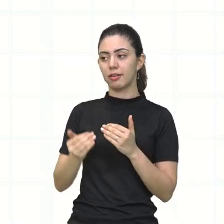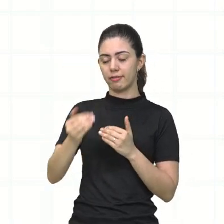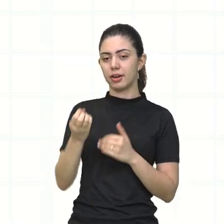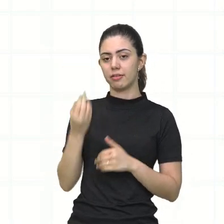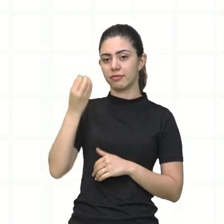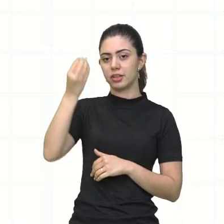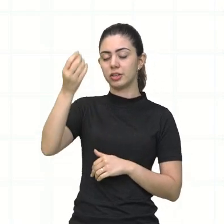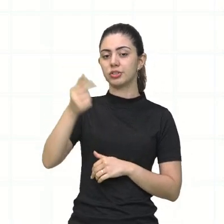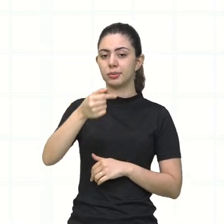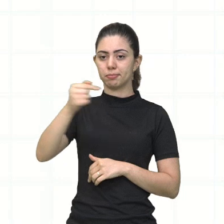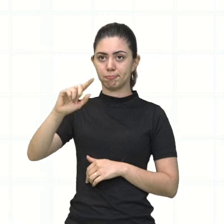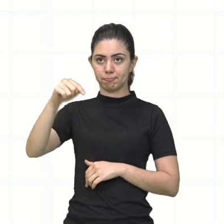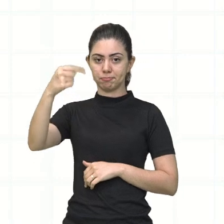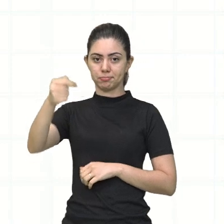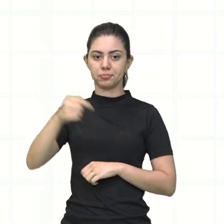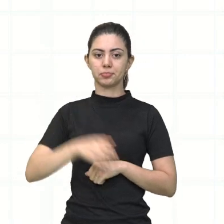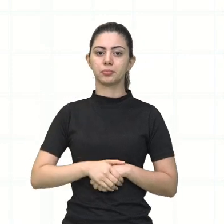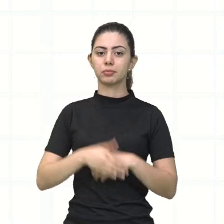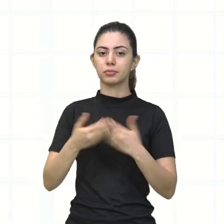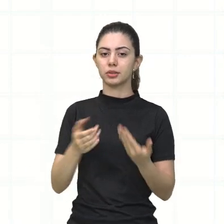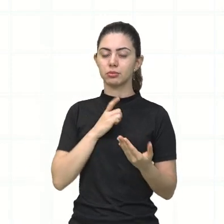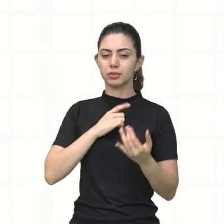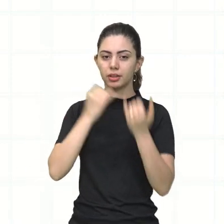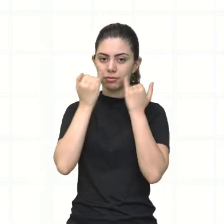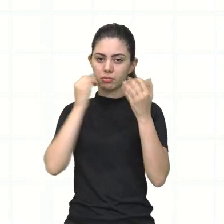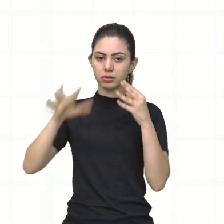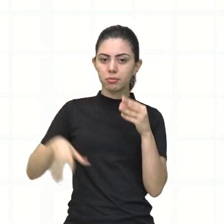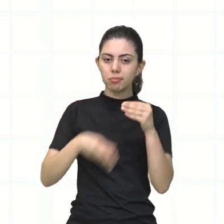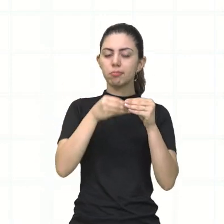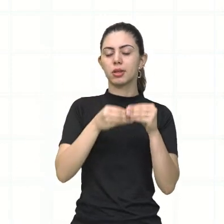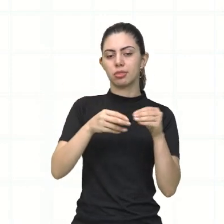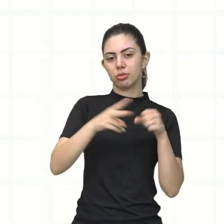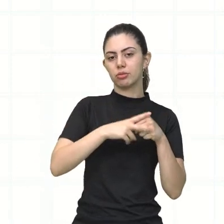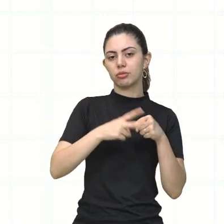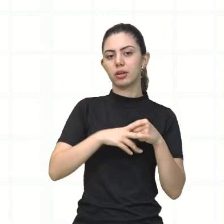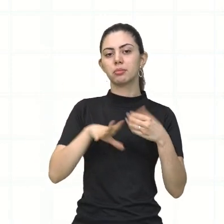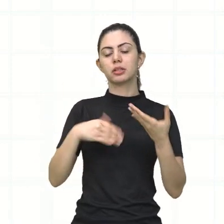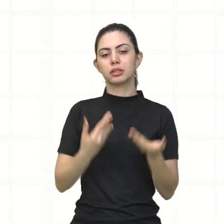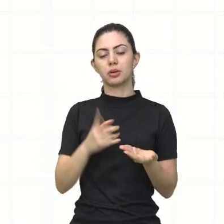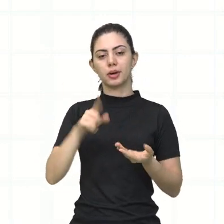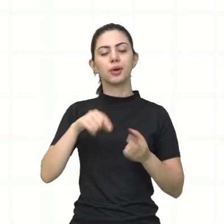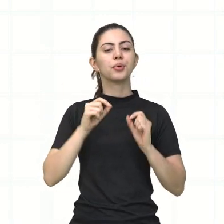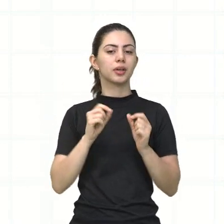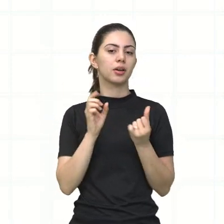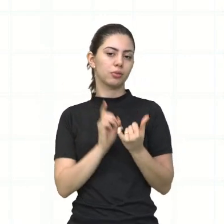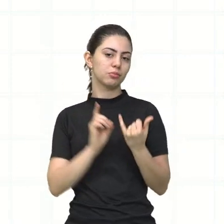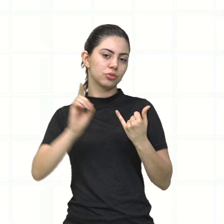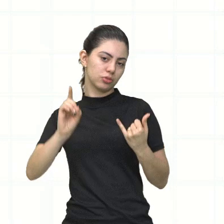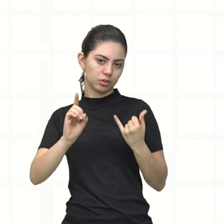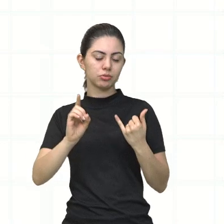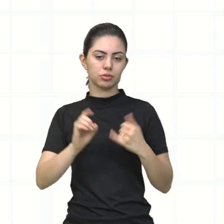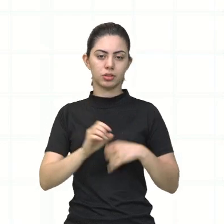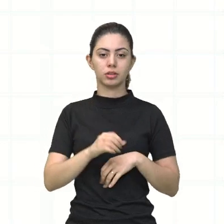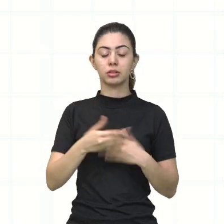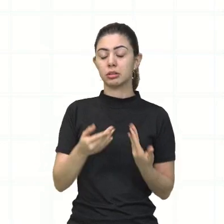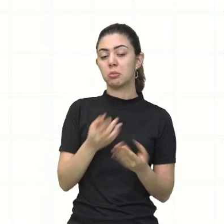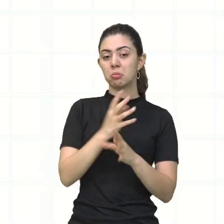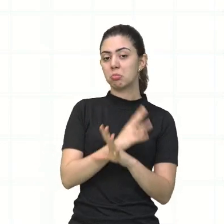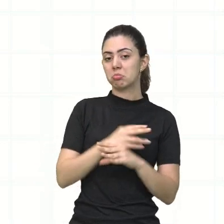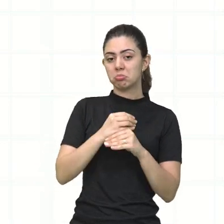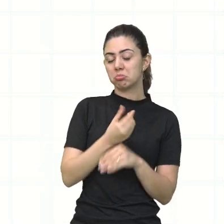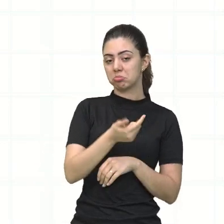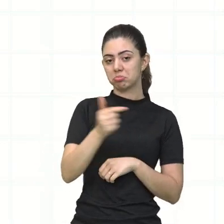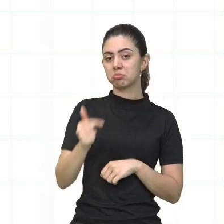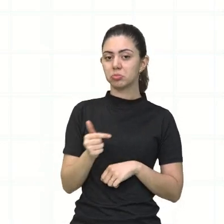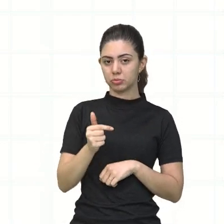de semana. Complementa o sentido desse verbo, por isso que é um objeto direto e não tem preposição, só esse